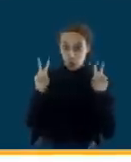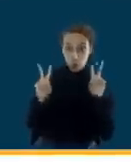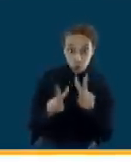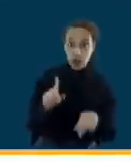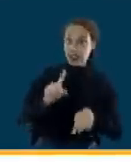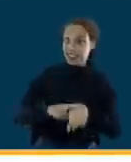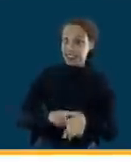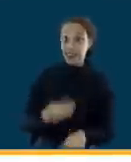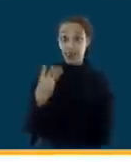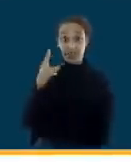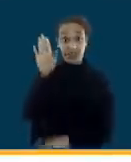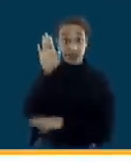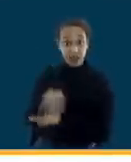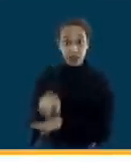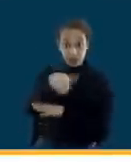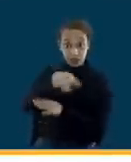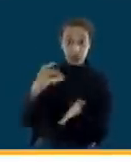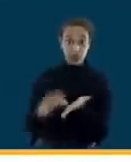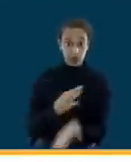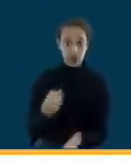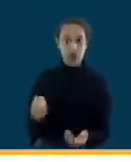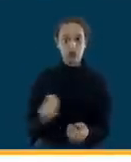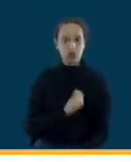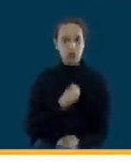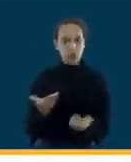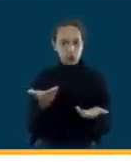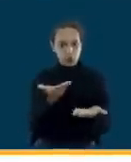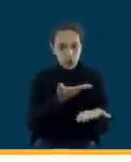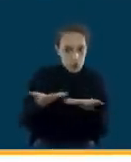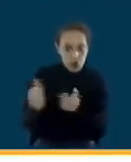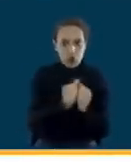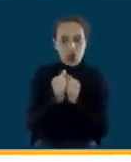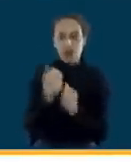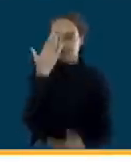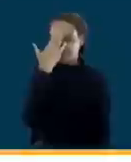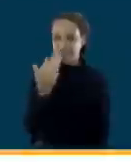Para quem tiver inscrito, vai participar. Muito obrigado, uma boa